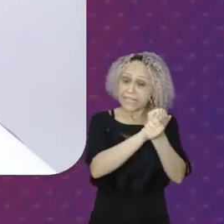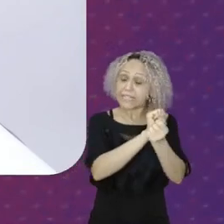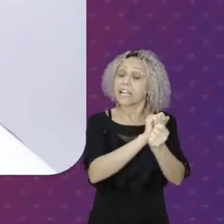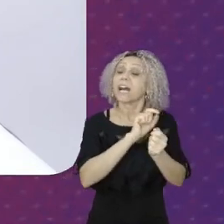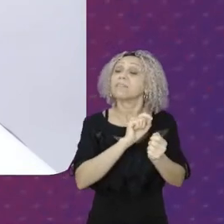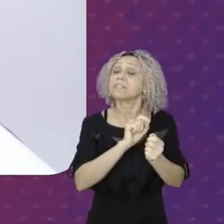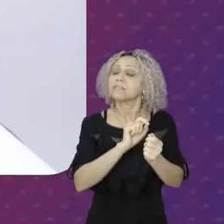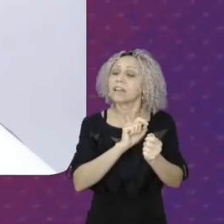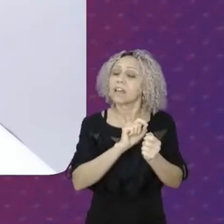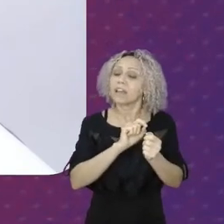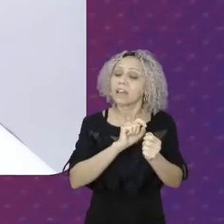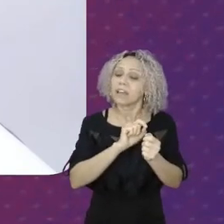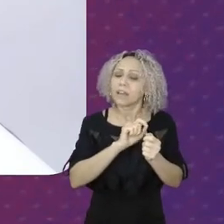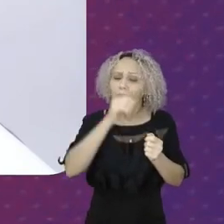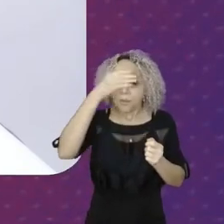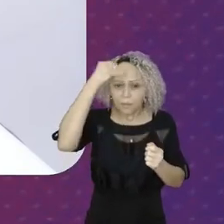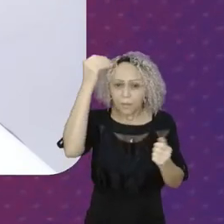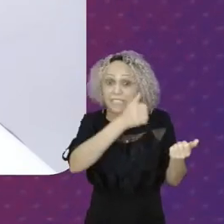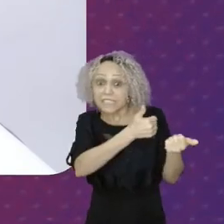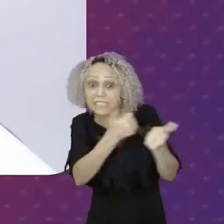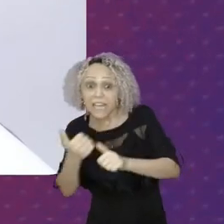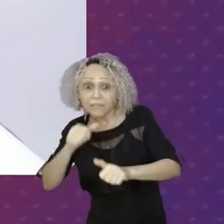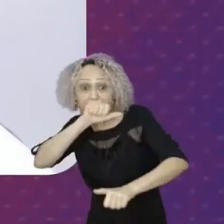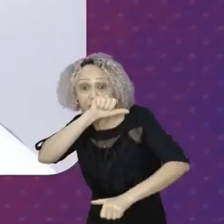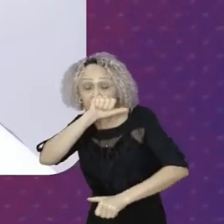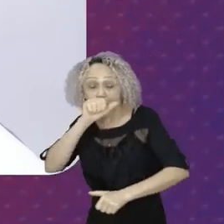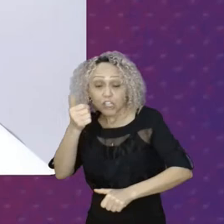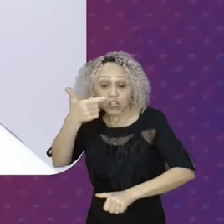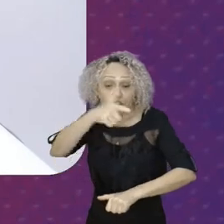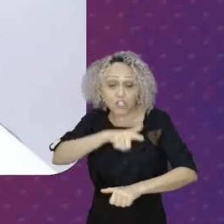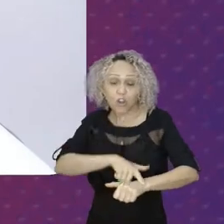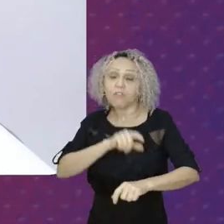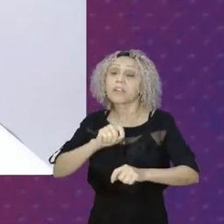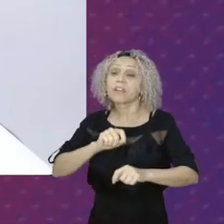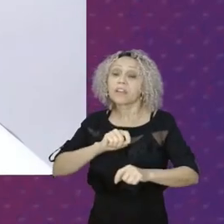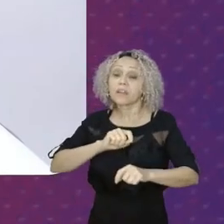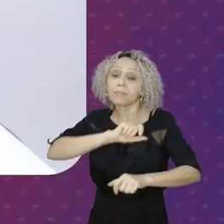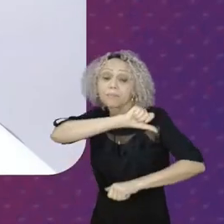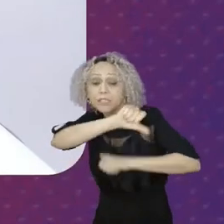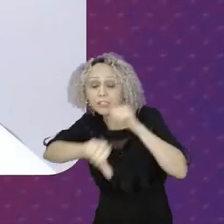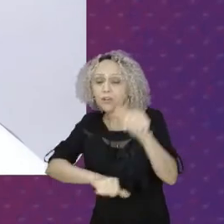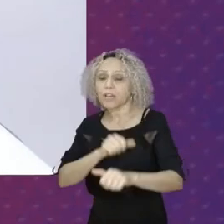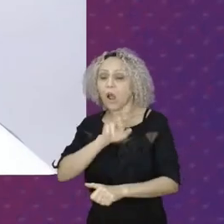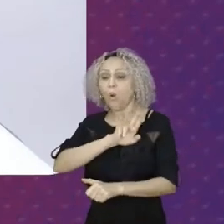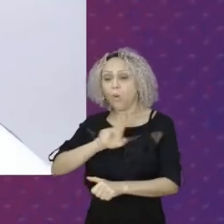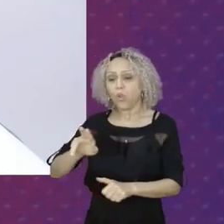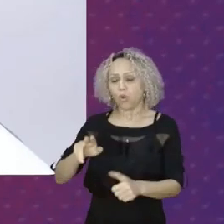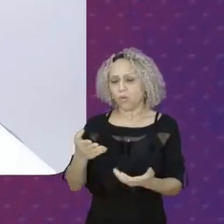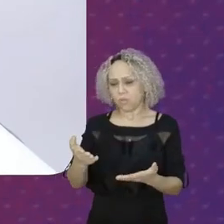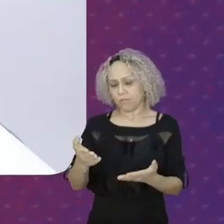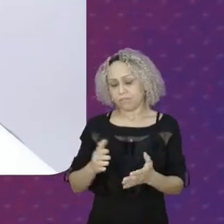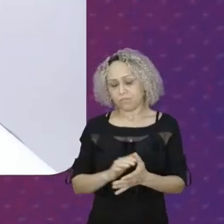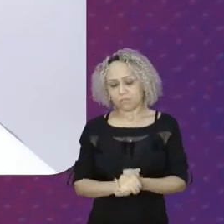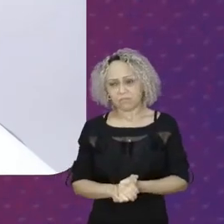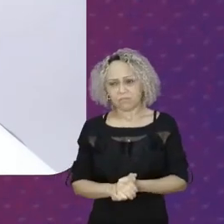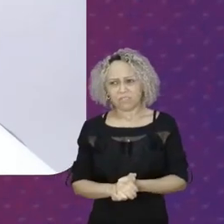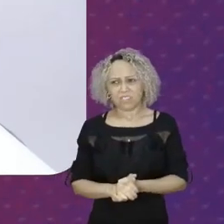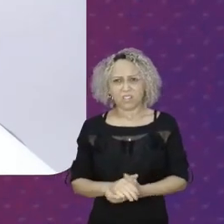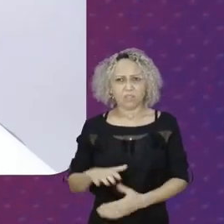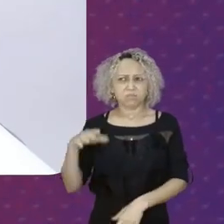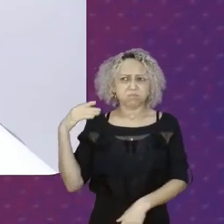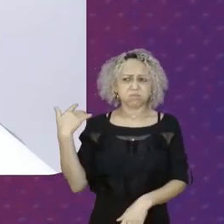Isso durante quase 4 séculos a Igreja Católica fez isso, né? Então, e está na mente